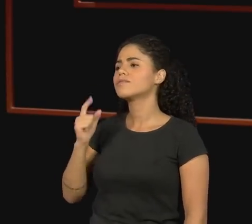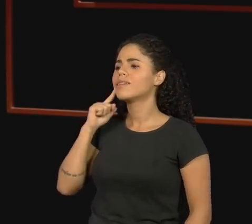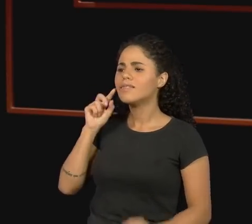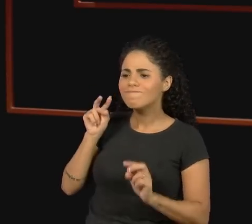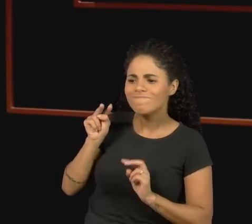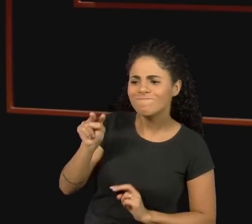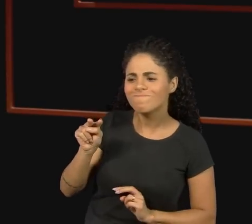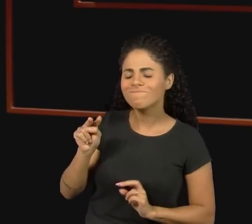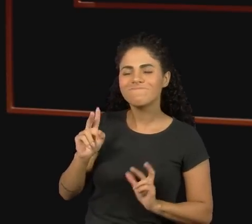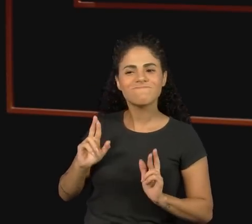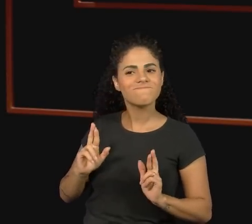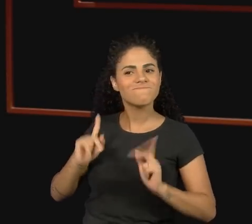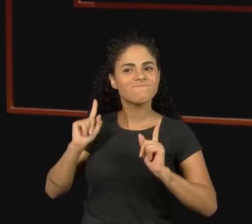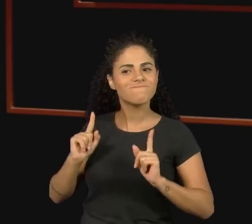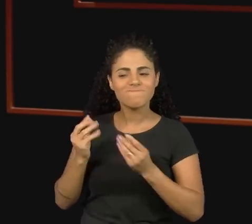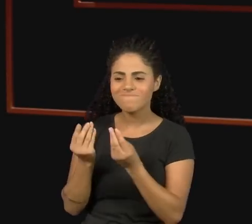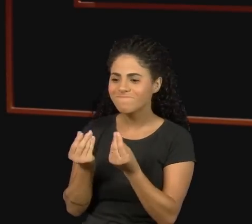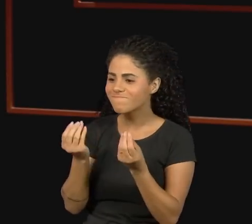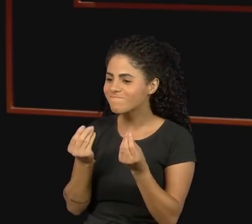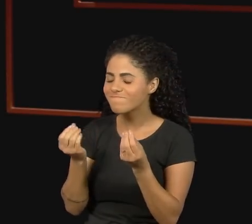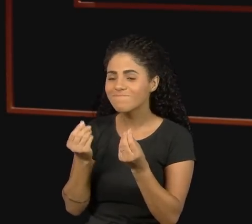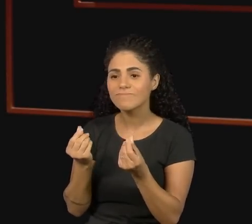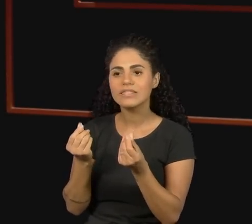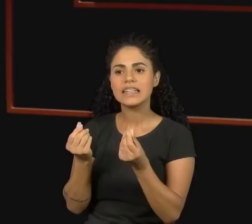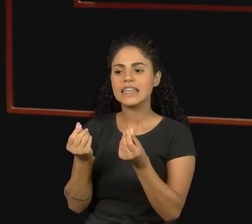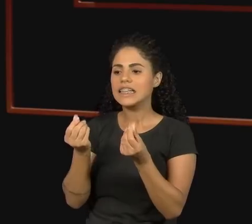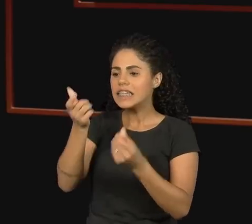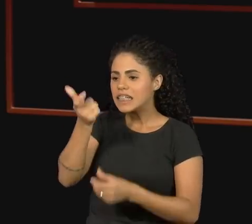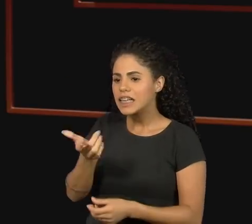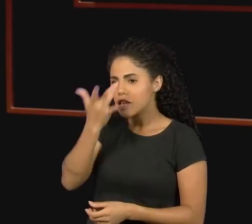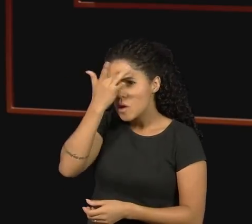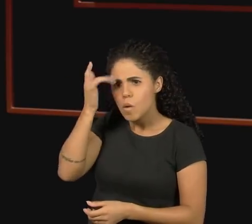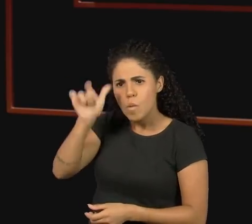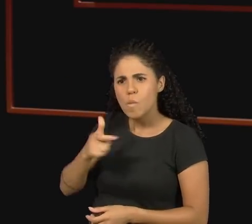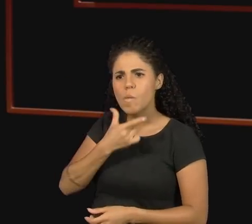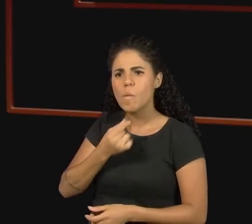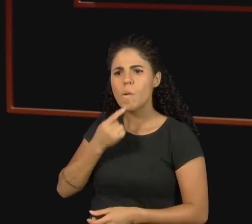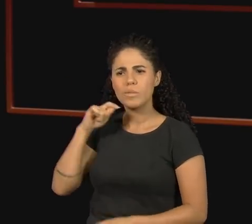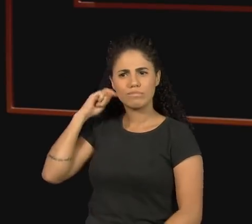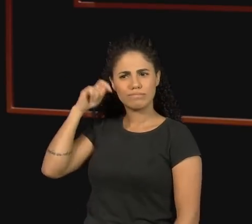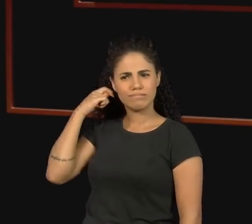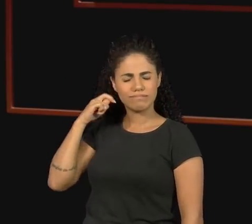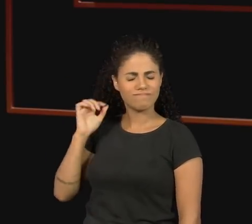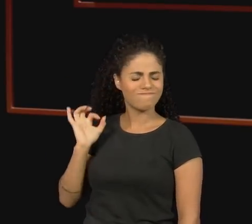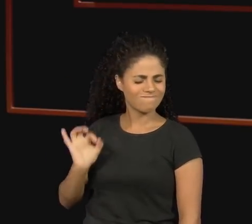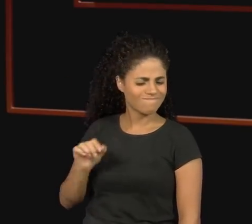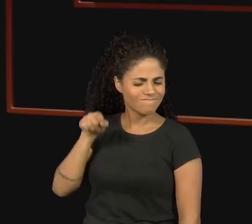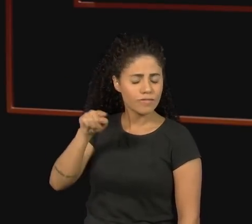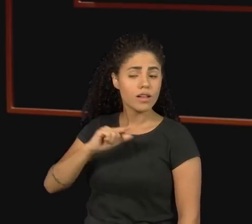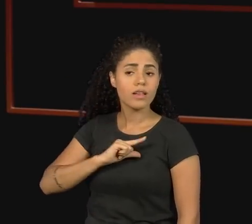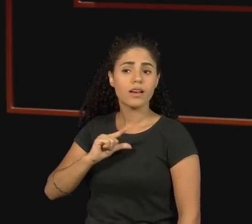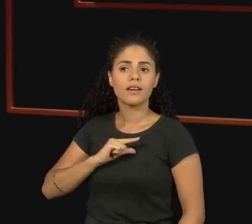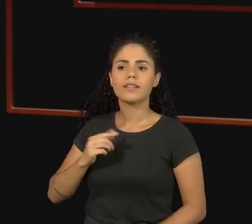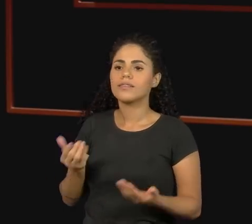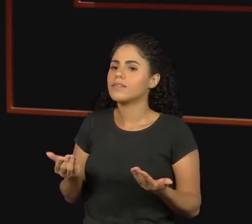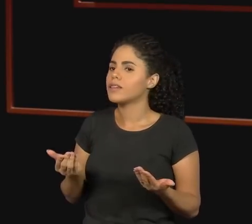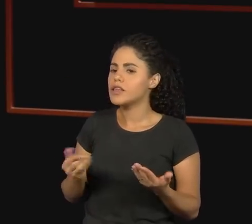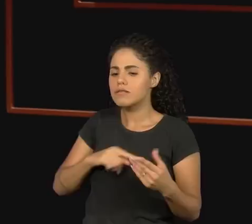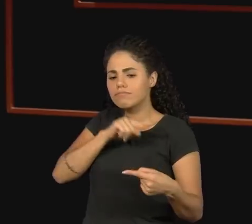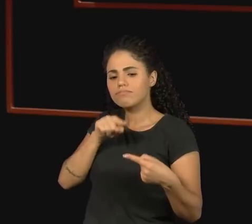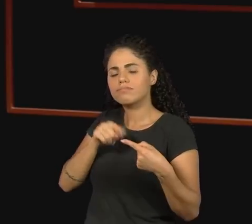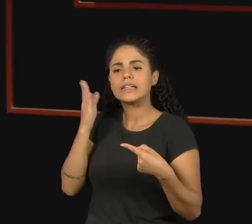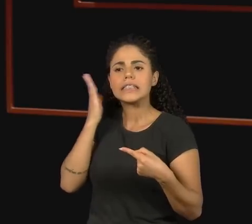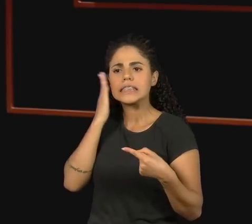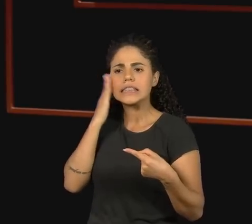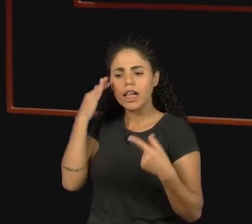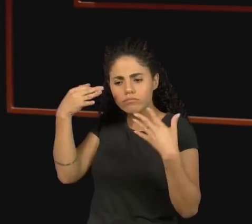para a arte. É um ator de muito sacerdócio e muito objetivo